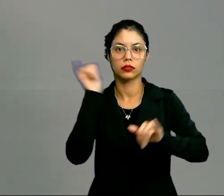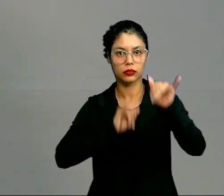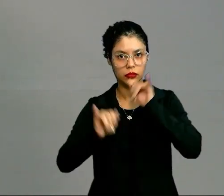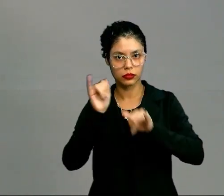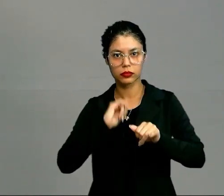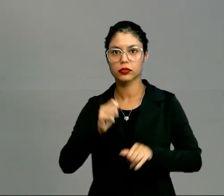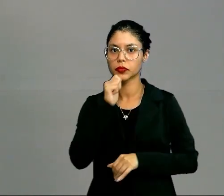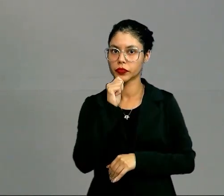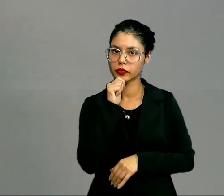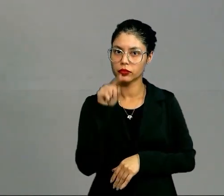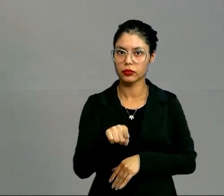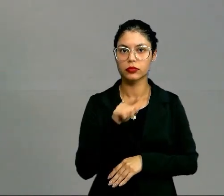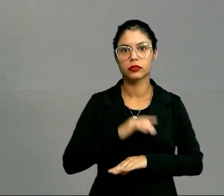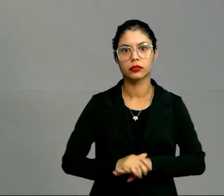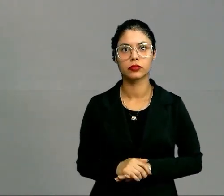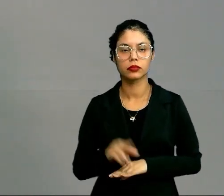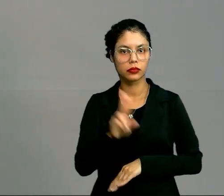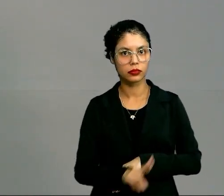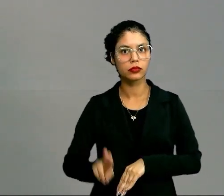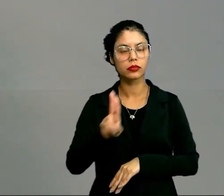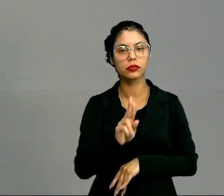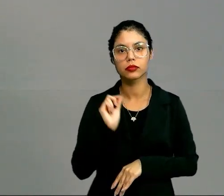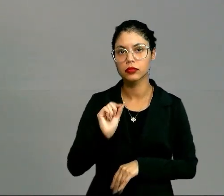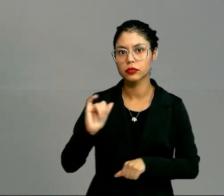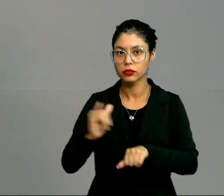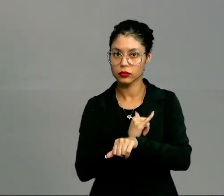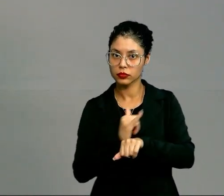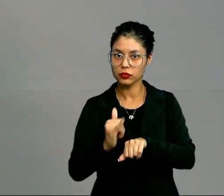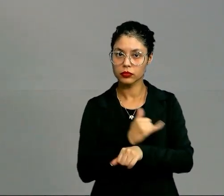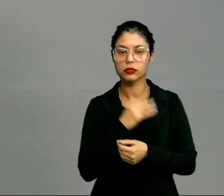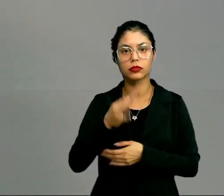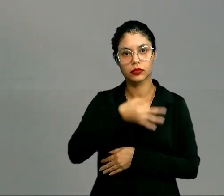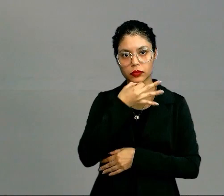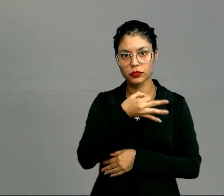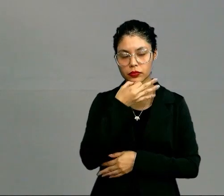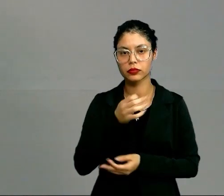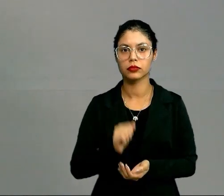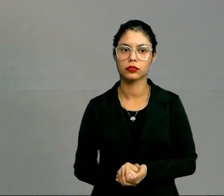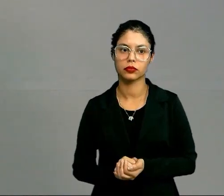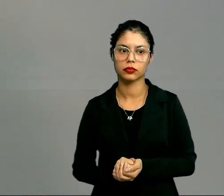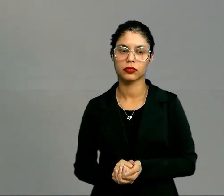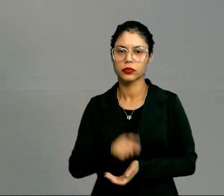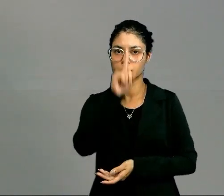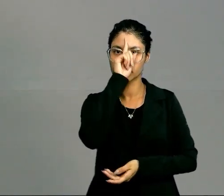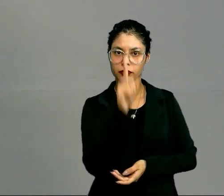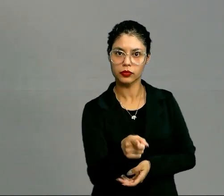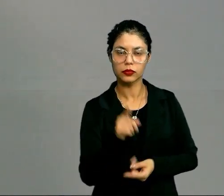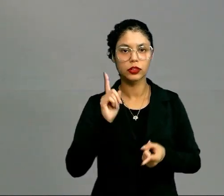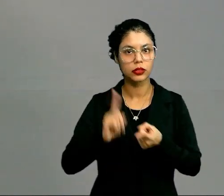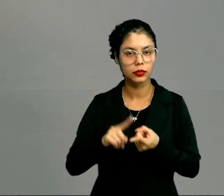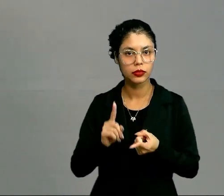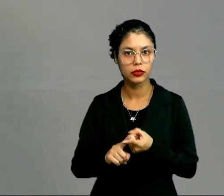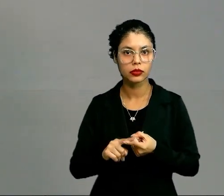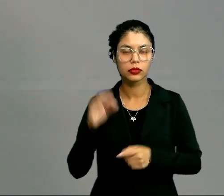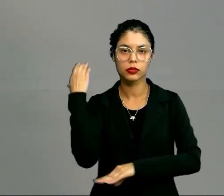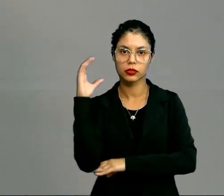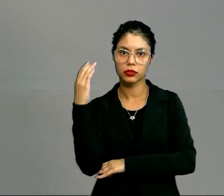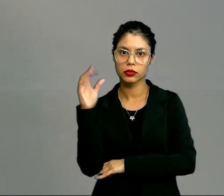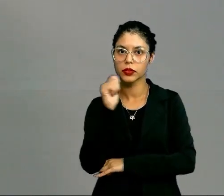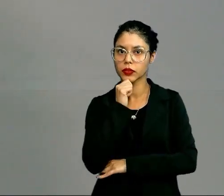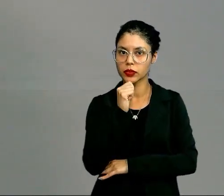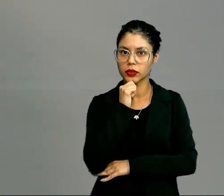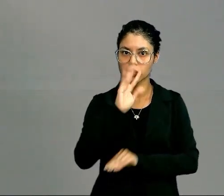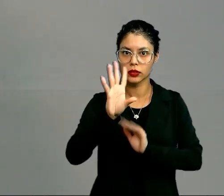informações que estão contidas aqui, eu utilizo uma estratégia argumentativa de autoridade, porque os cientistas são